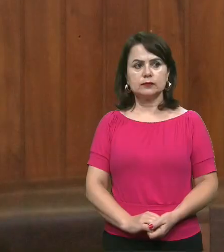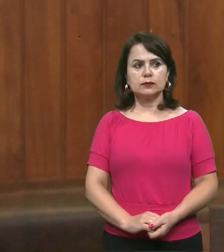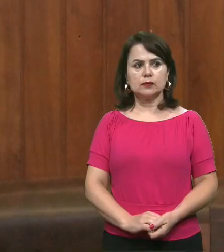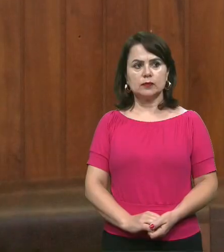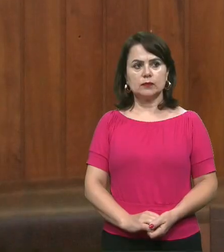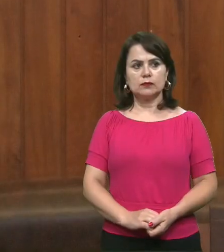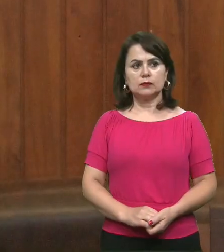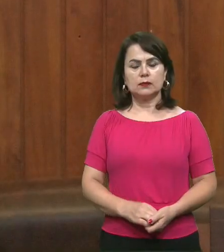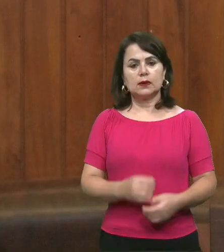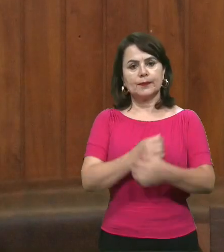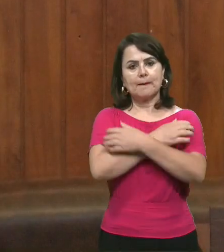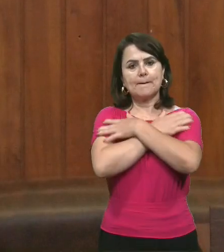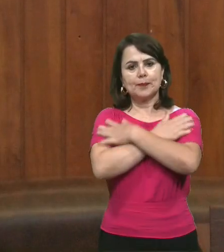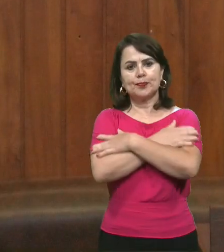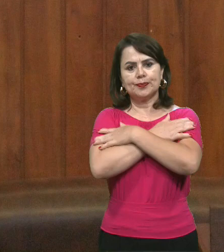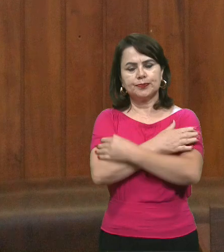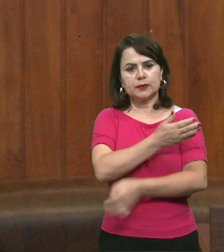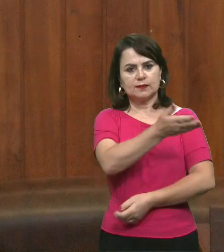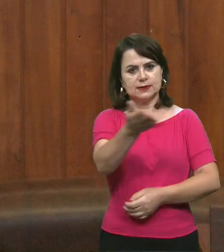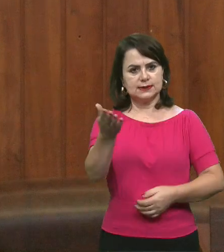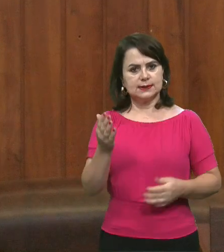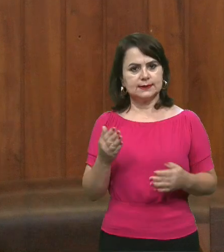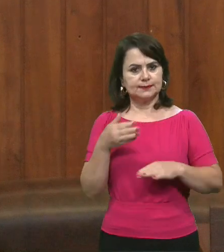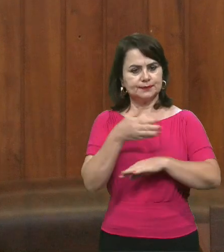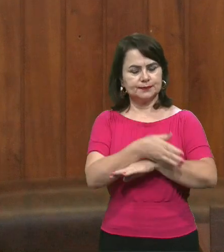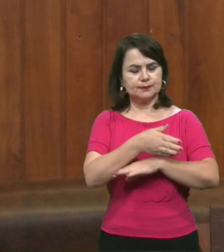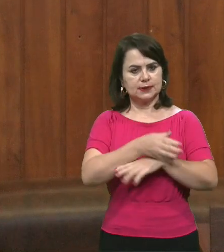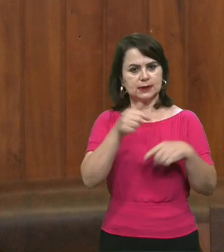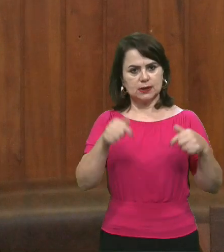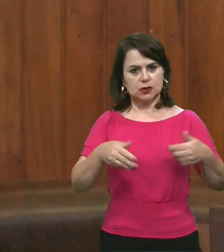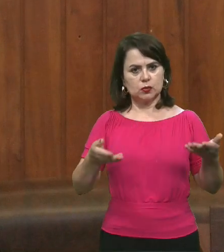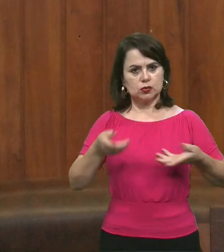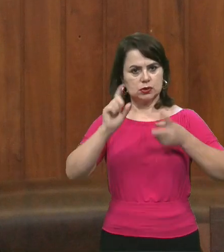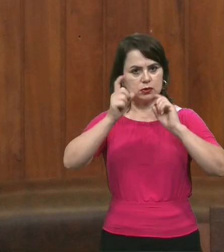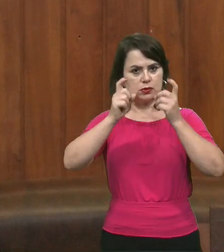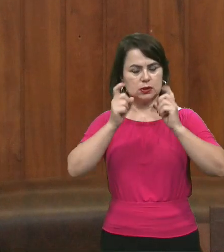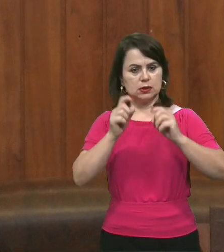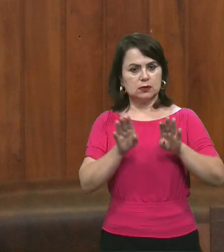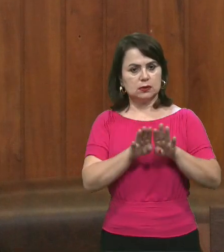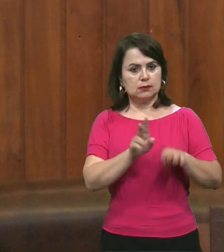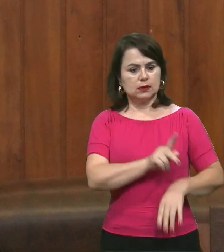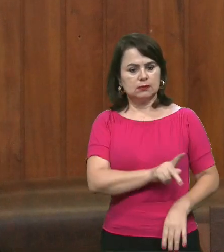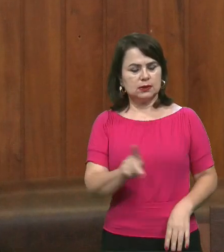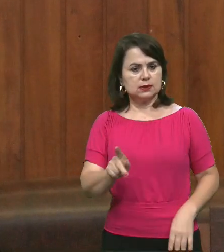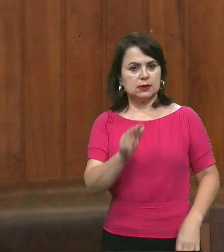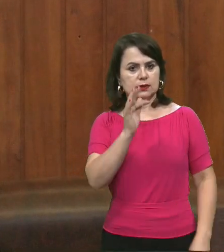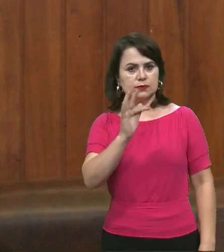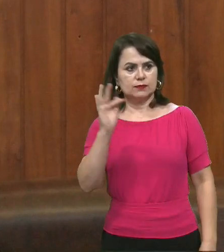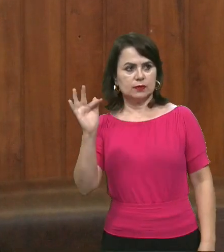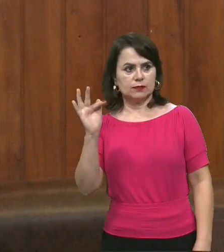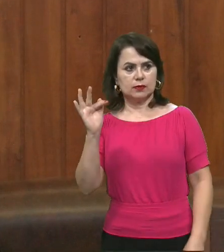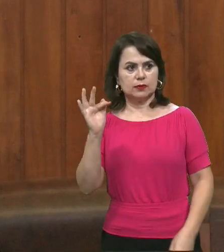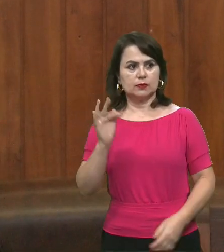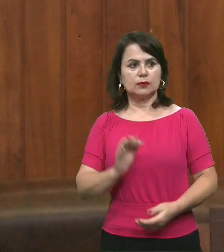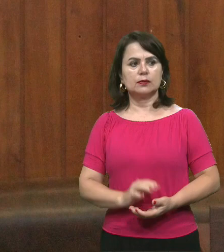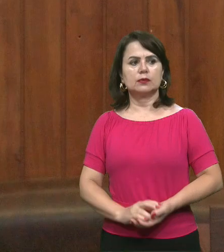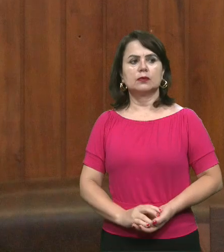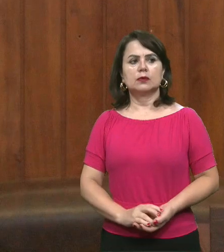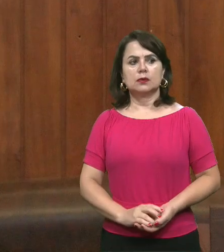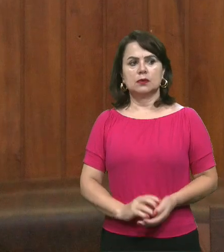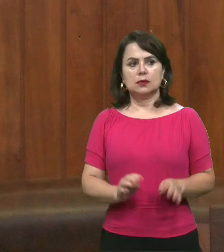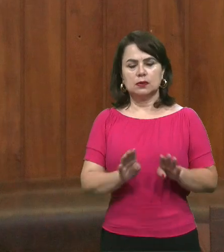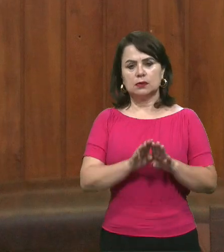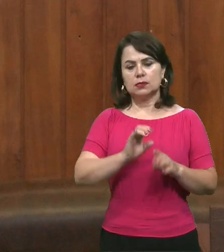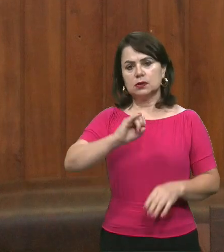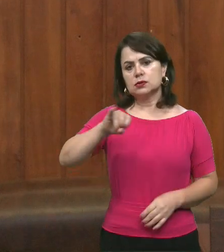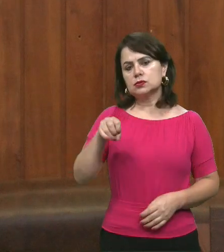Meu abraço a todos os presentes, cumprimento o presidente em exercício, Júnior Pfeffer. E, Júnior,